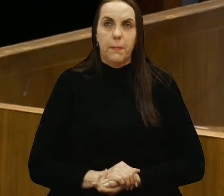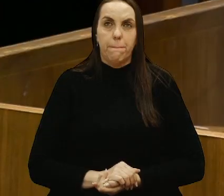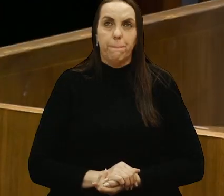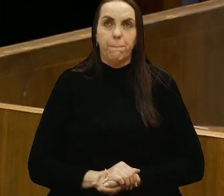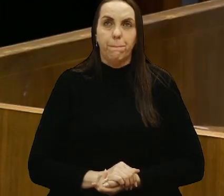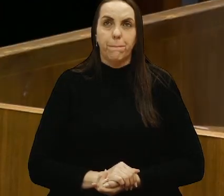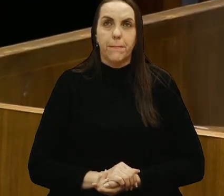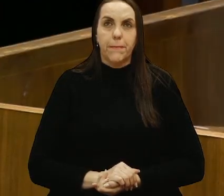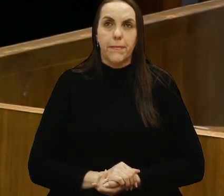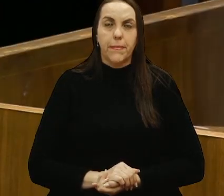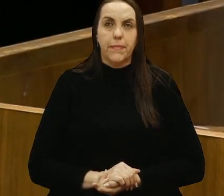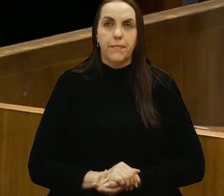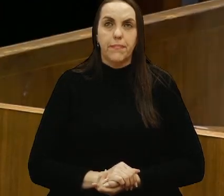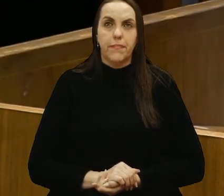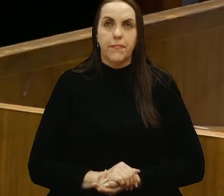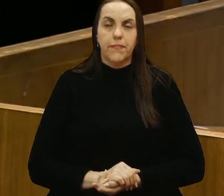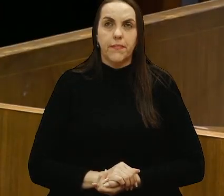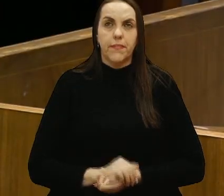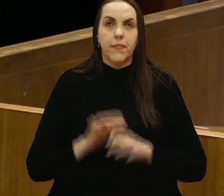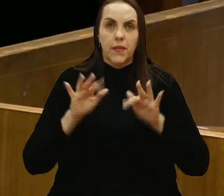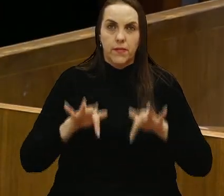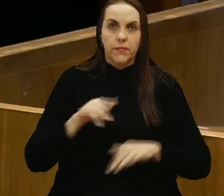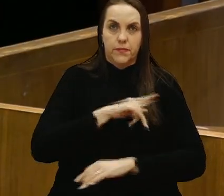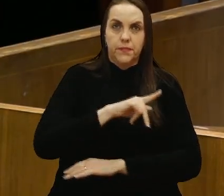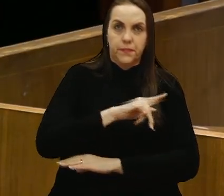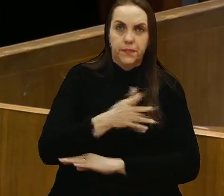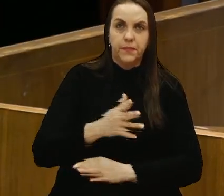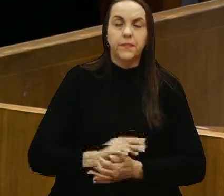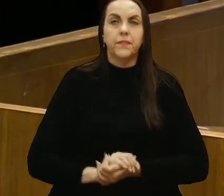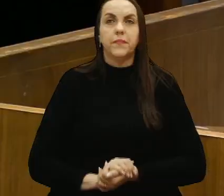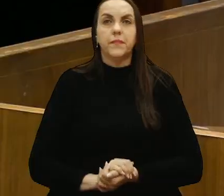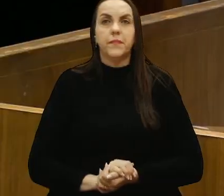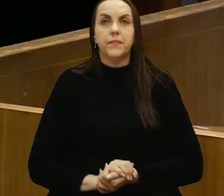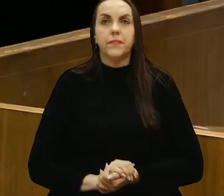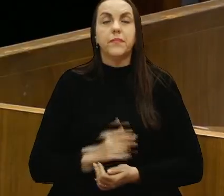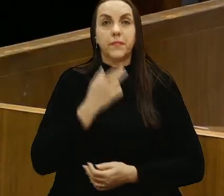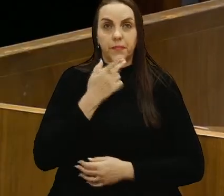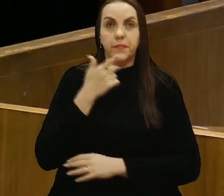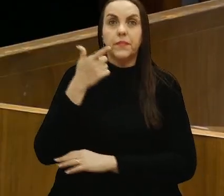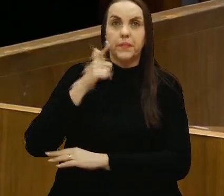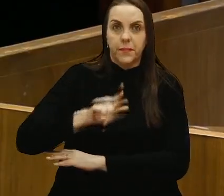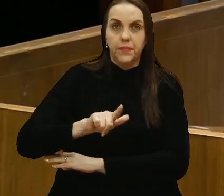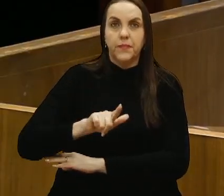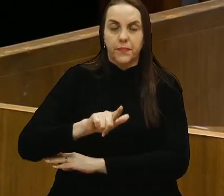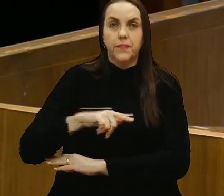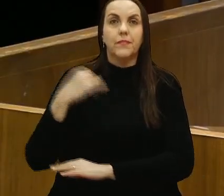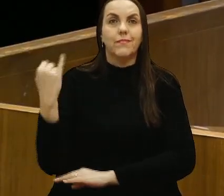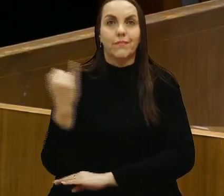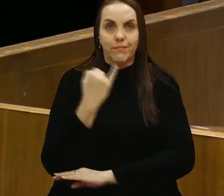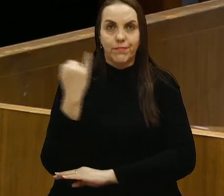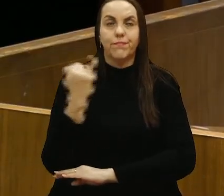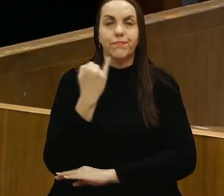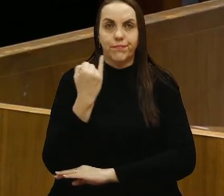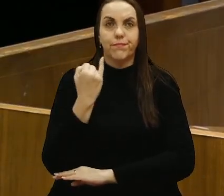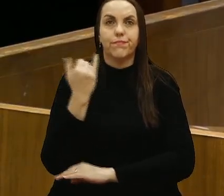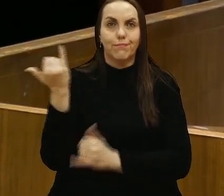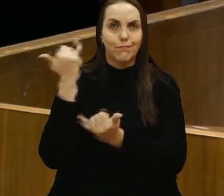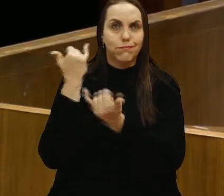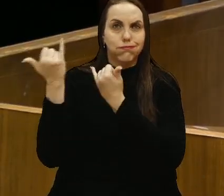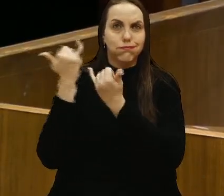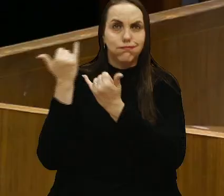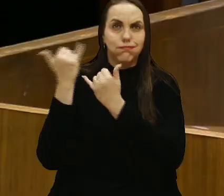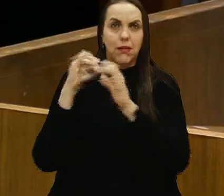finalizar, senhor presidente, repito importante ouvirmos a comunidade nessa